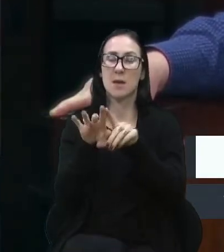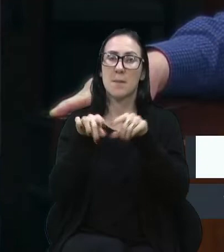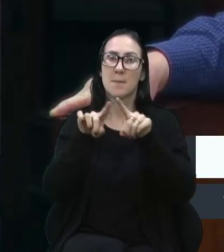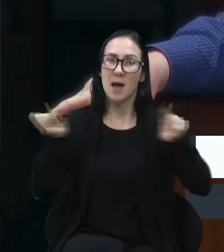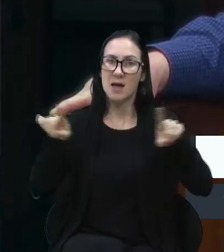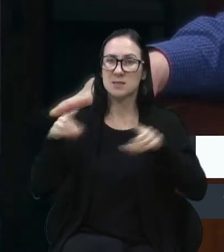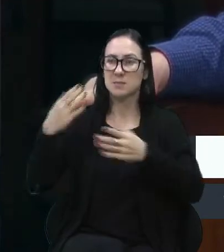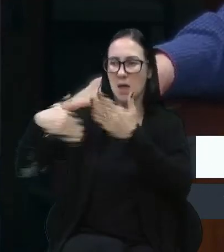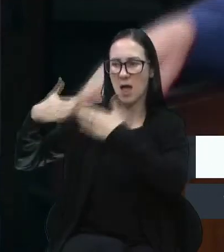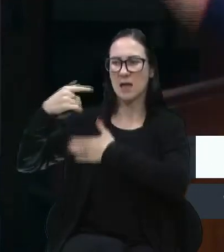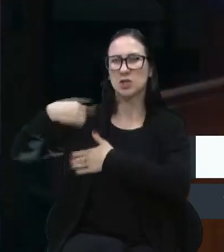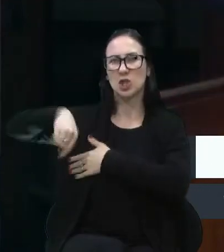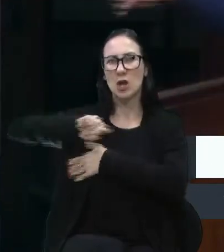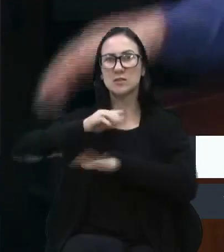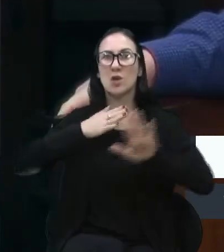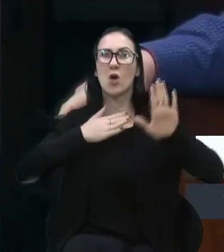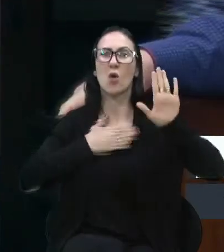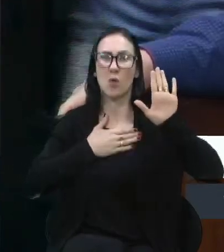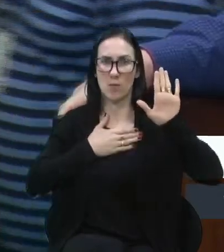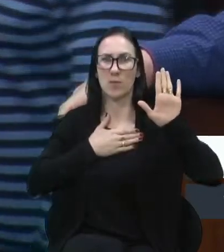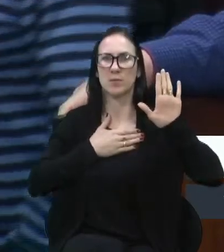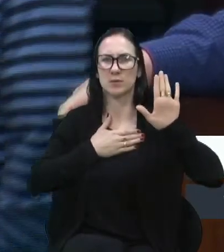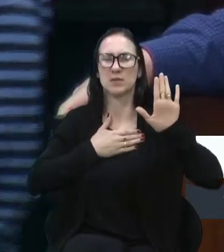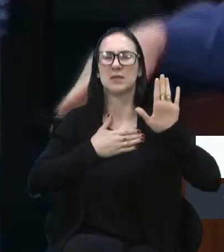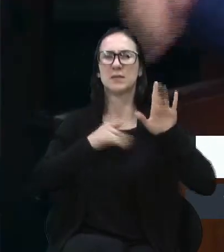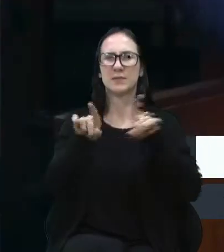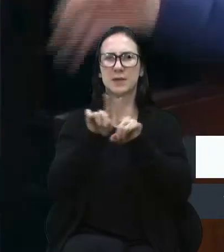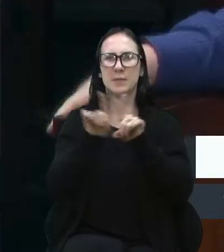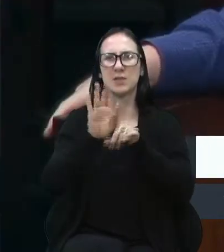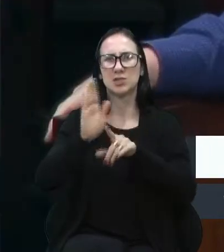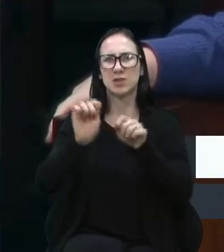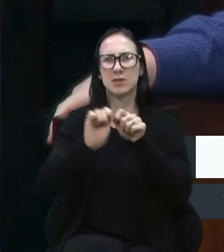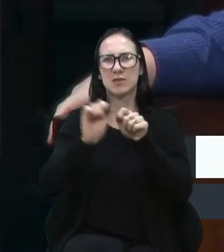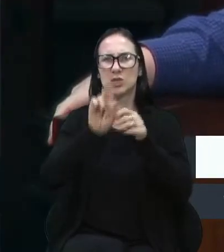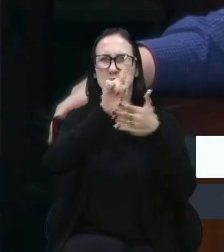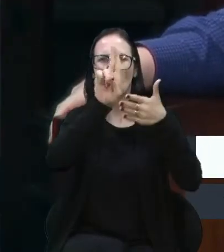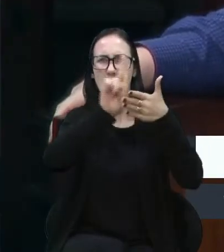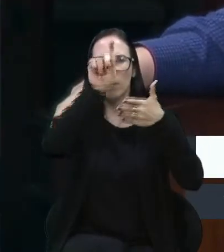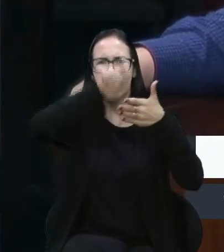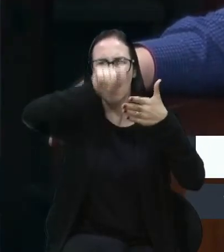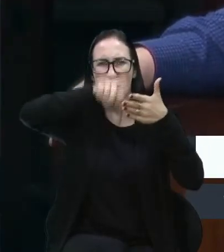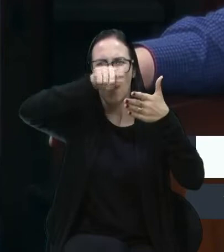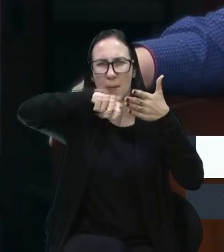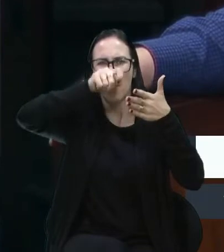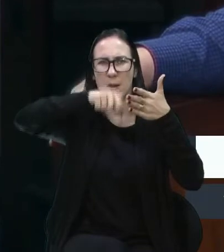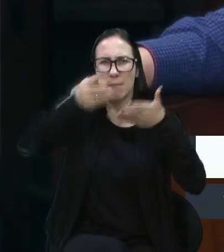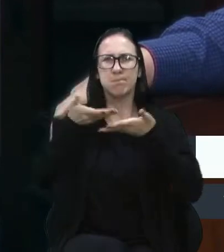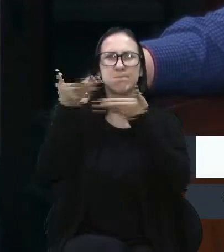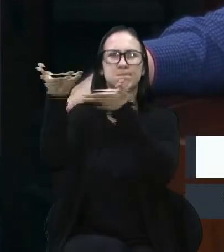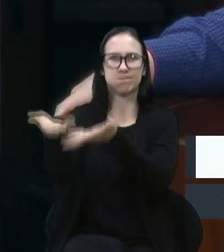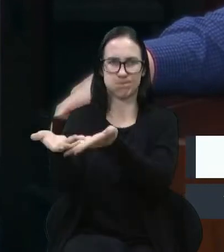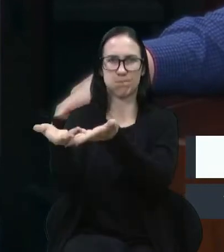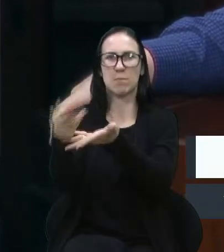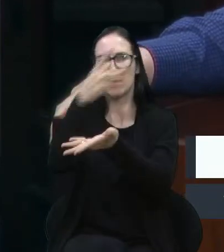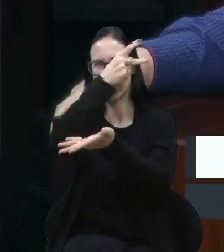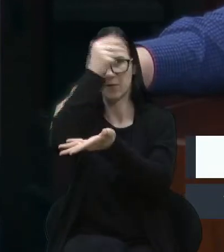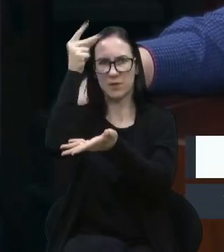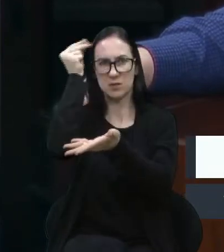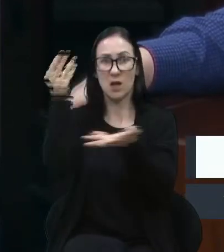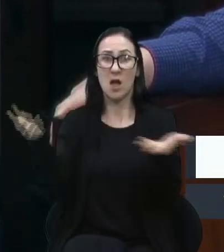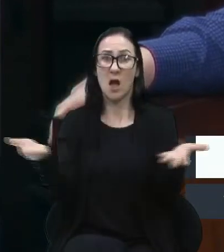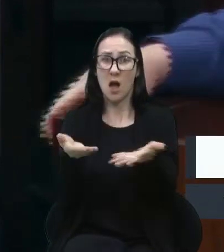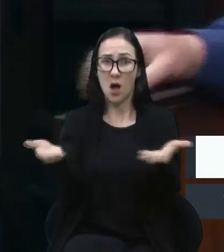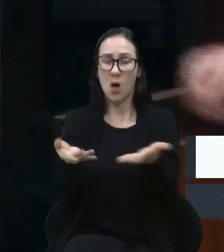à época que defenderíamos, foi feito até um abaixo-assinado, levamos isso ao prefeito à época, e hoje, então, é um dia